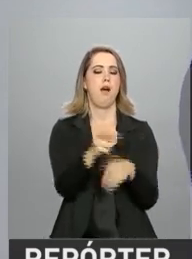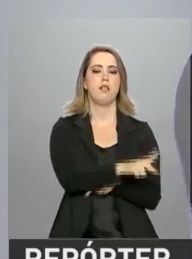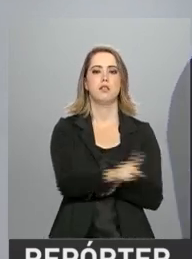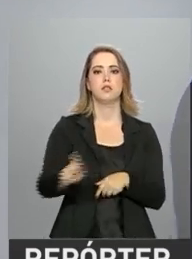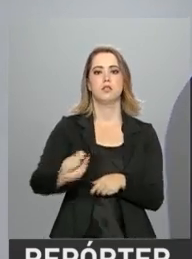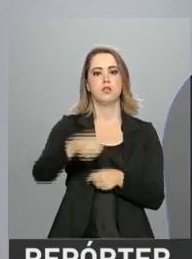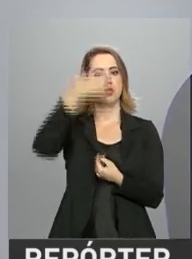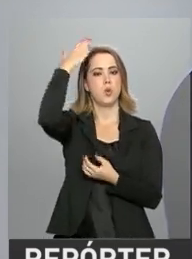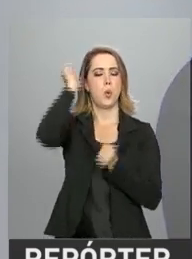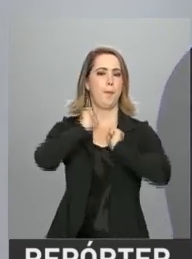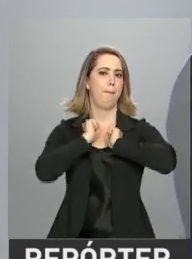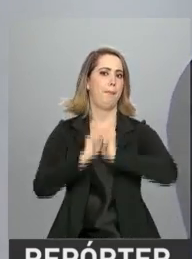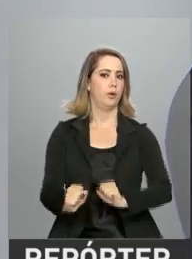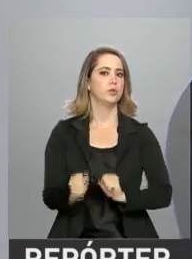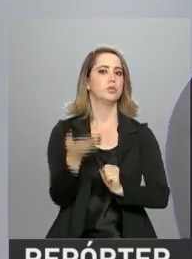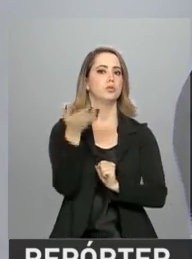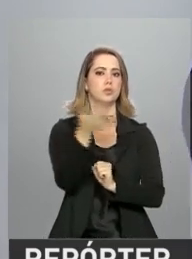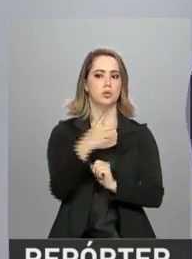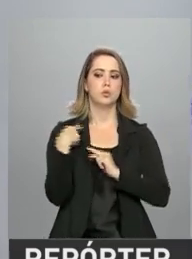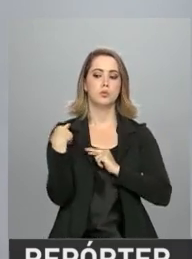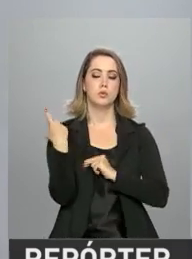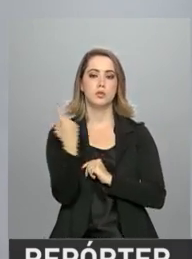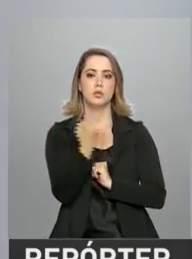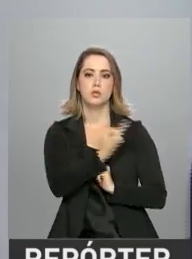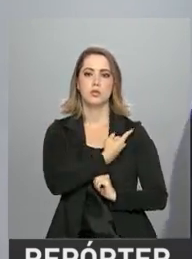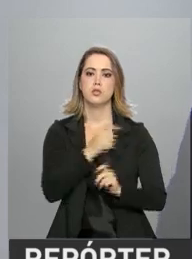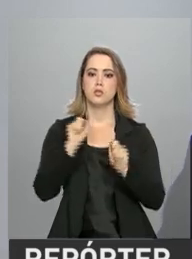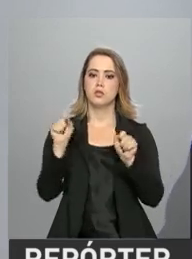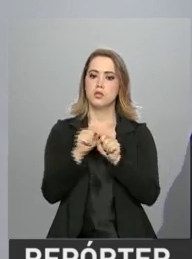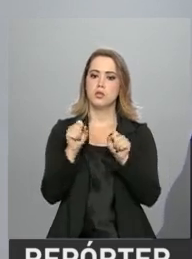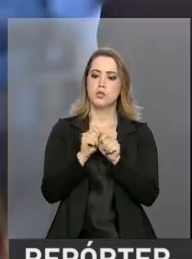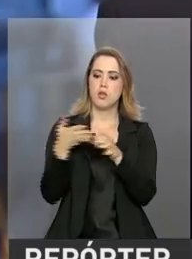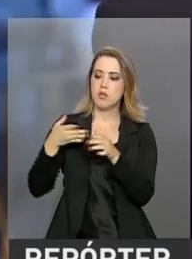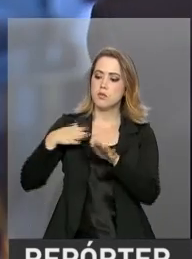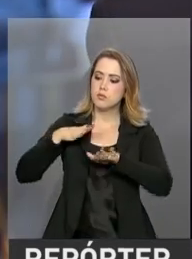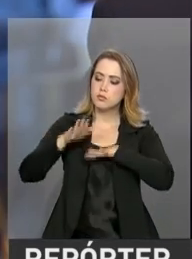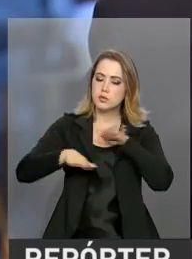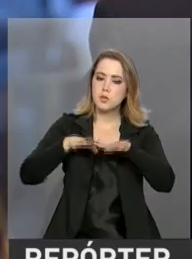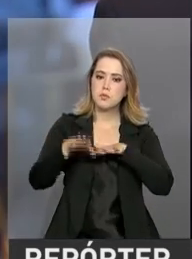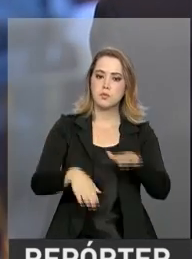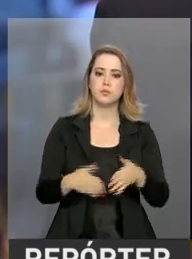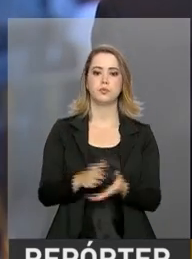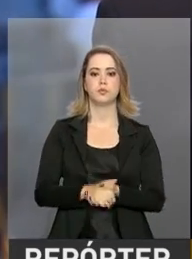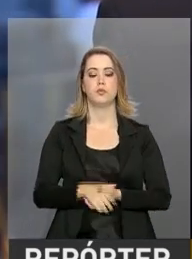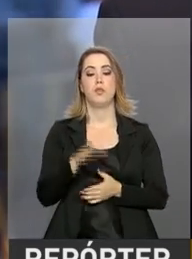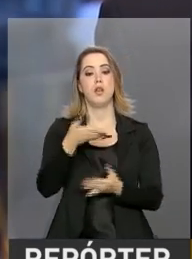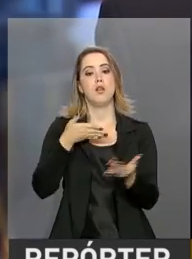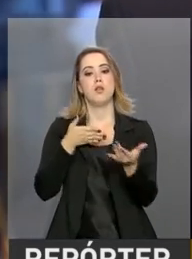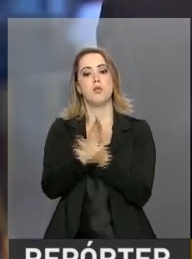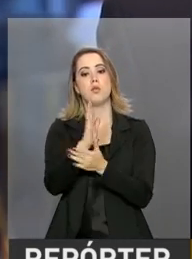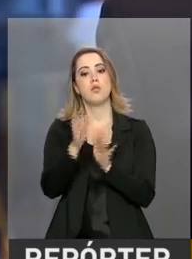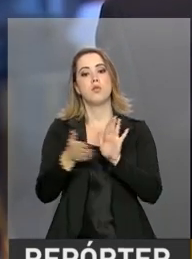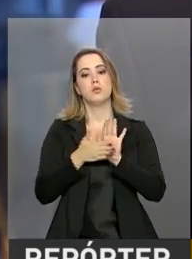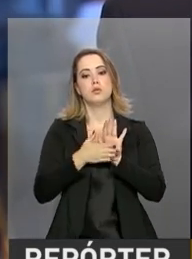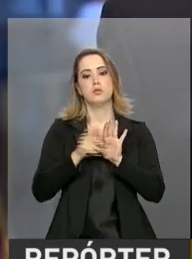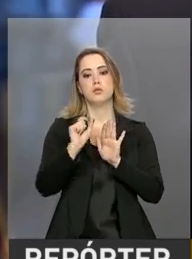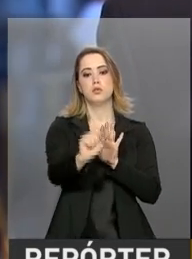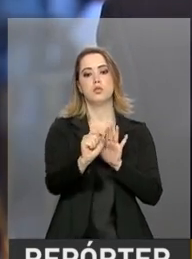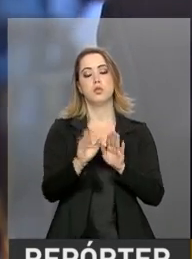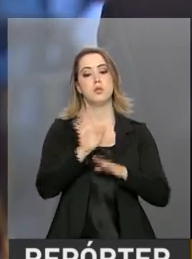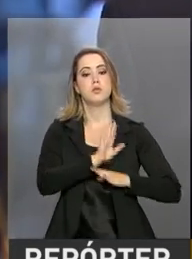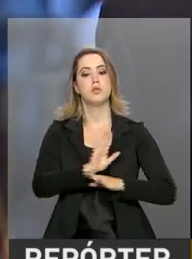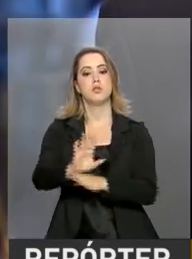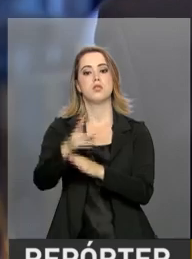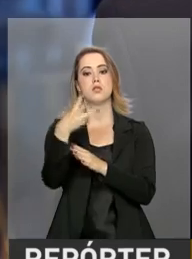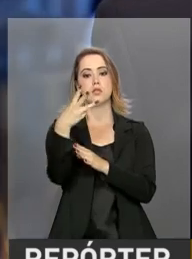reúne condições para nós fazermos essa travessia. Para que a proposta seja aprovada na Câmara, é necessário o apoio